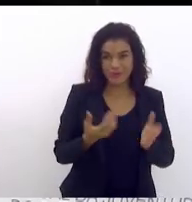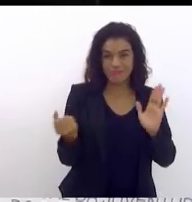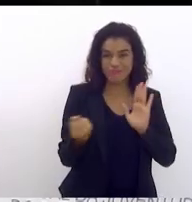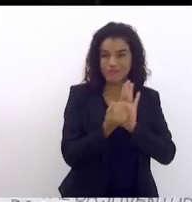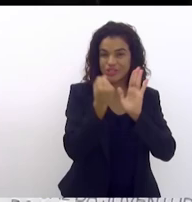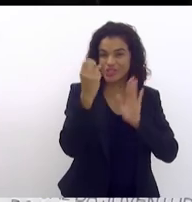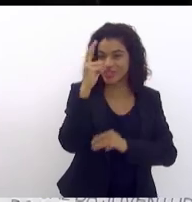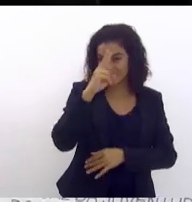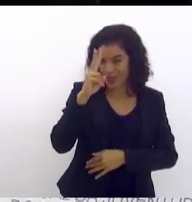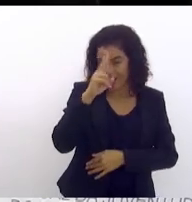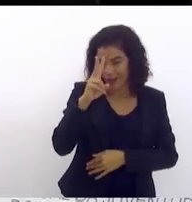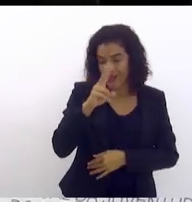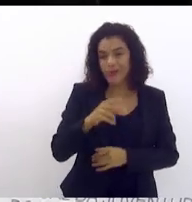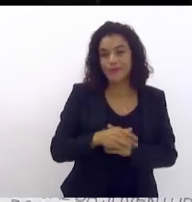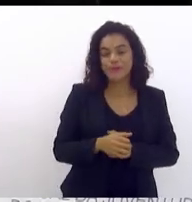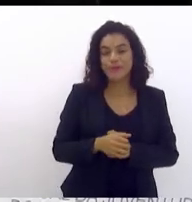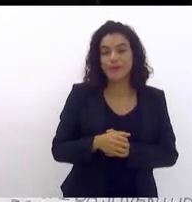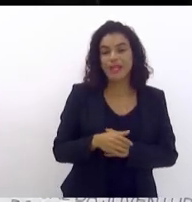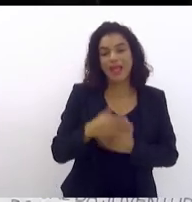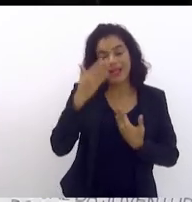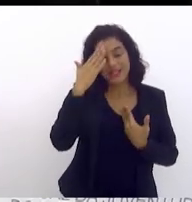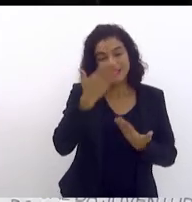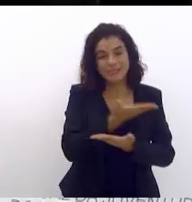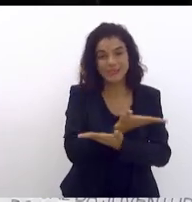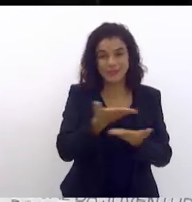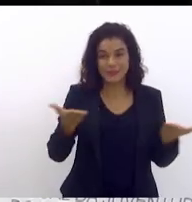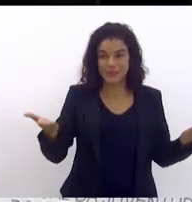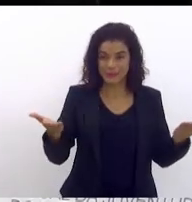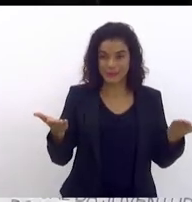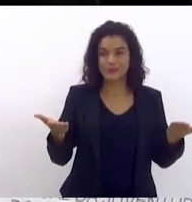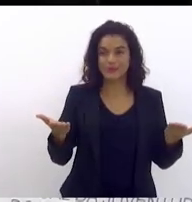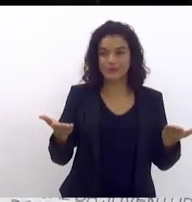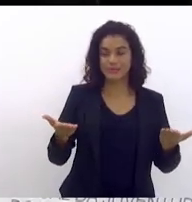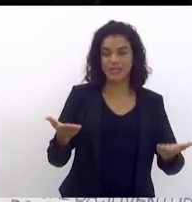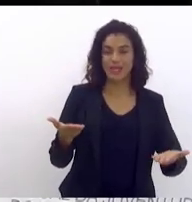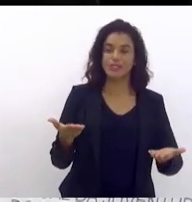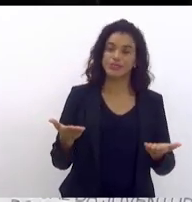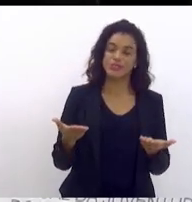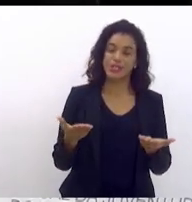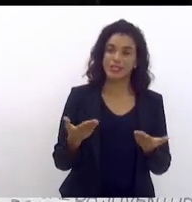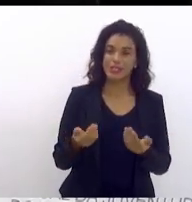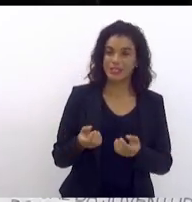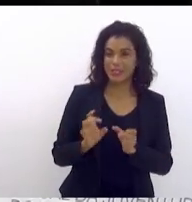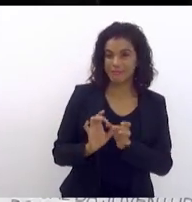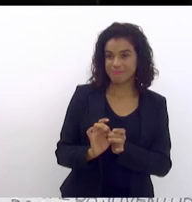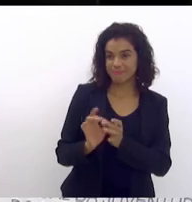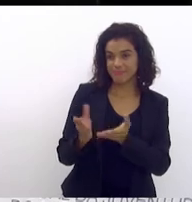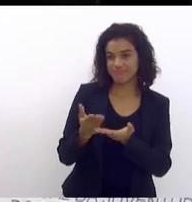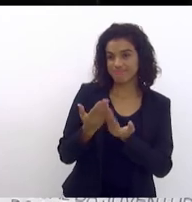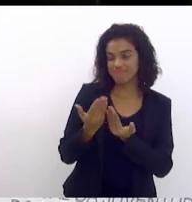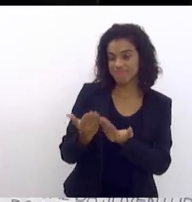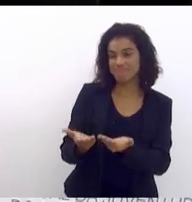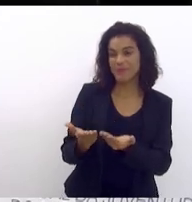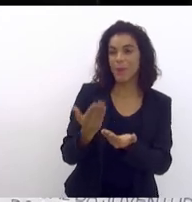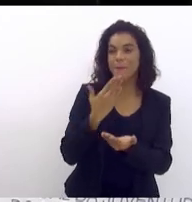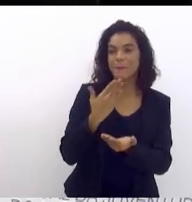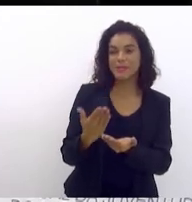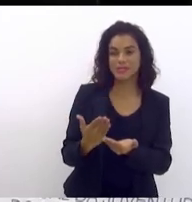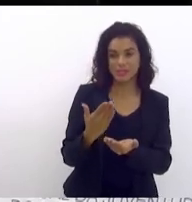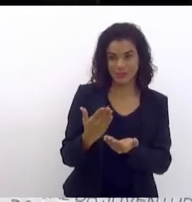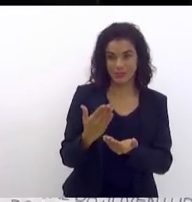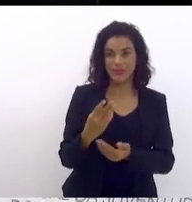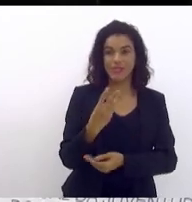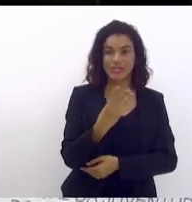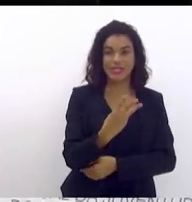e agradecendo todos e todas presentes a gente deixa esse pedido desse compromisso pela frente através aí dos